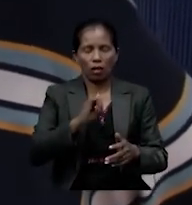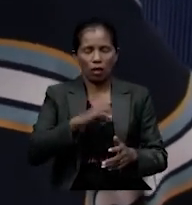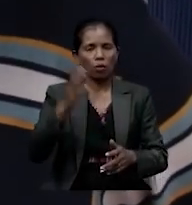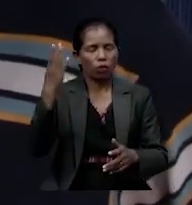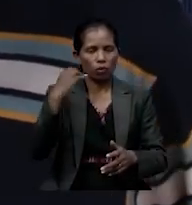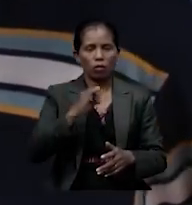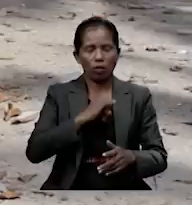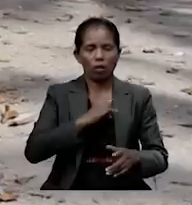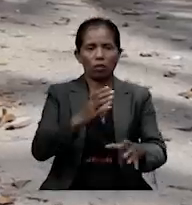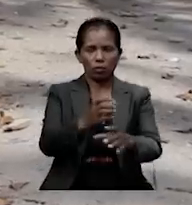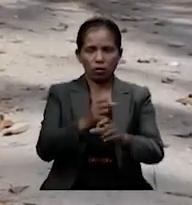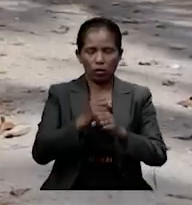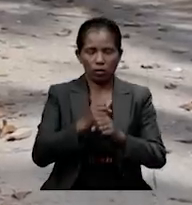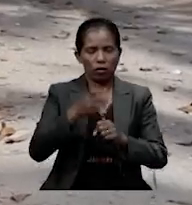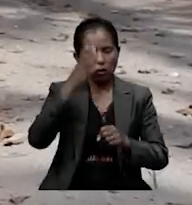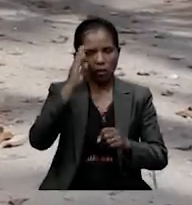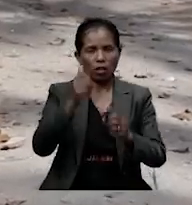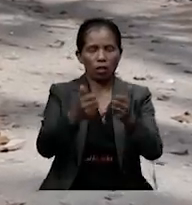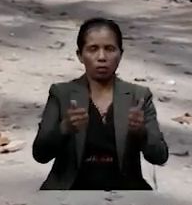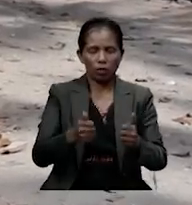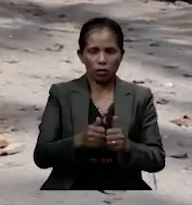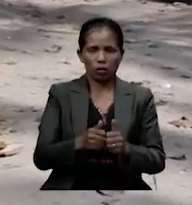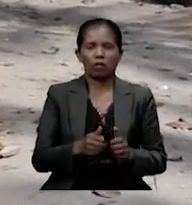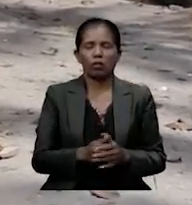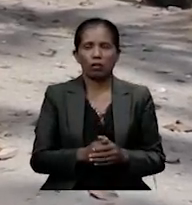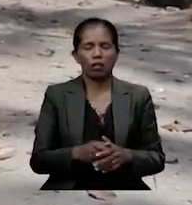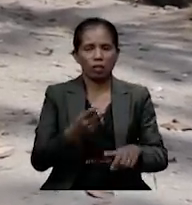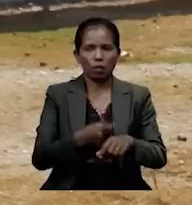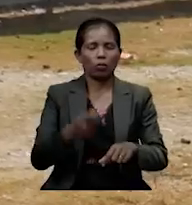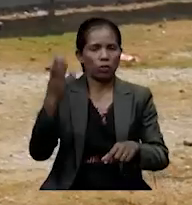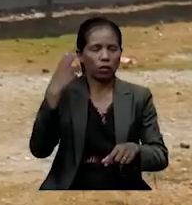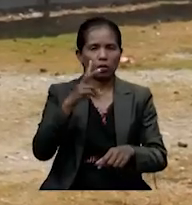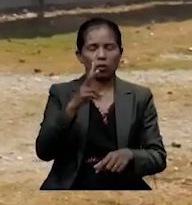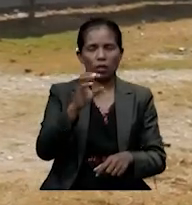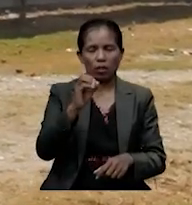Uruk Hauchimuchi, senhor administrador Rubem Brás. Momento na Bahia 2000,